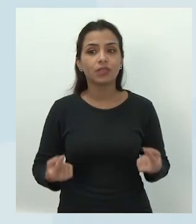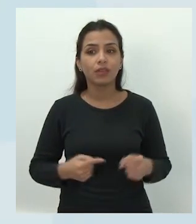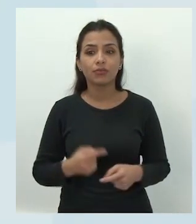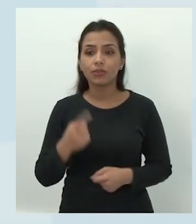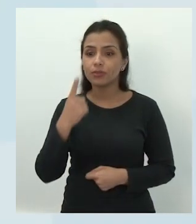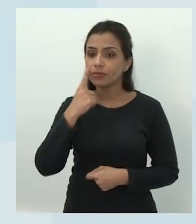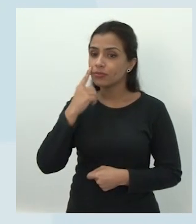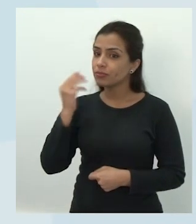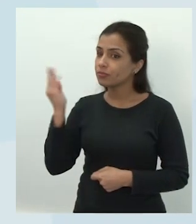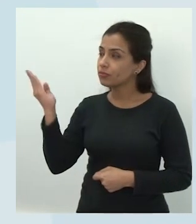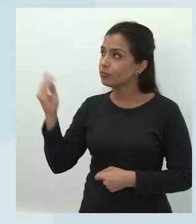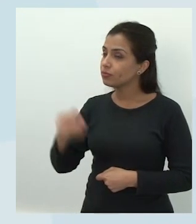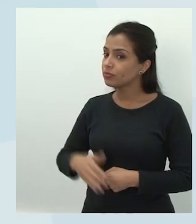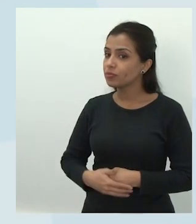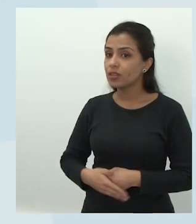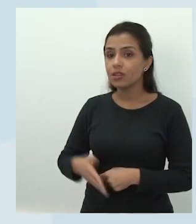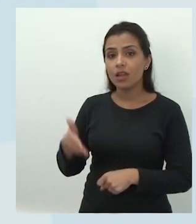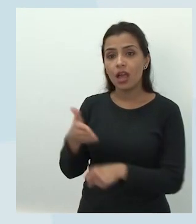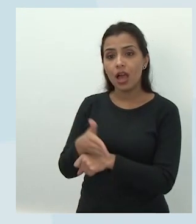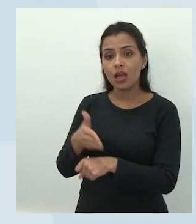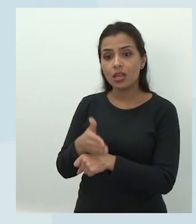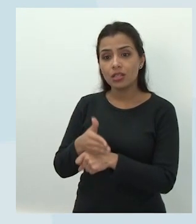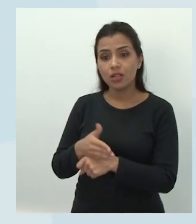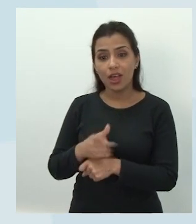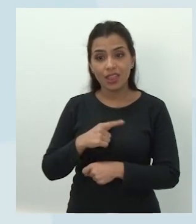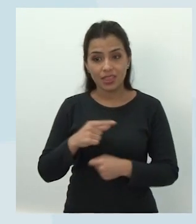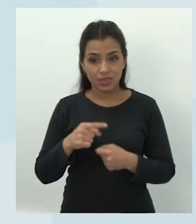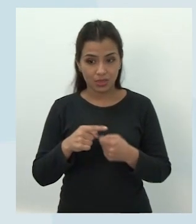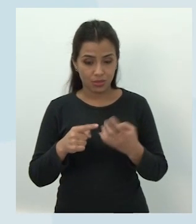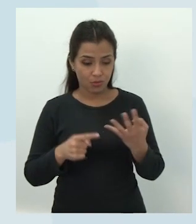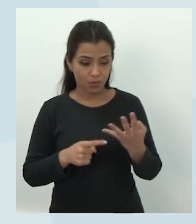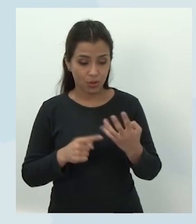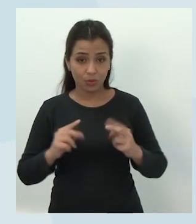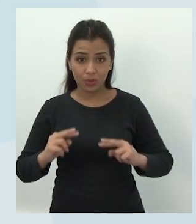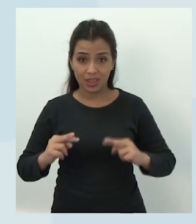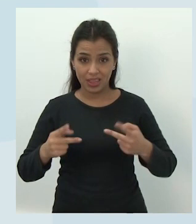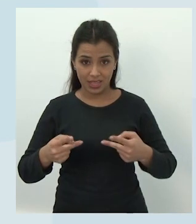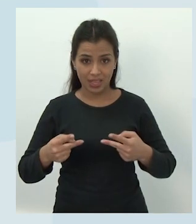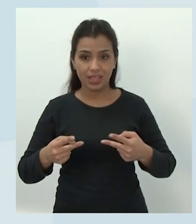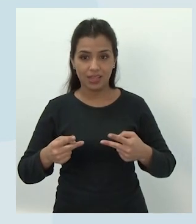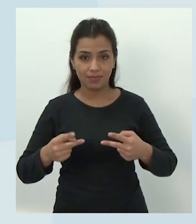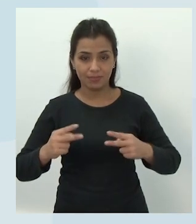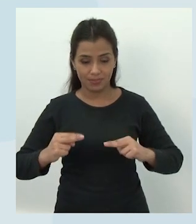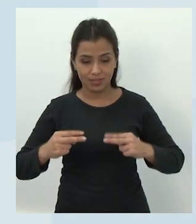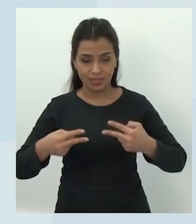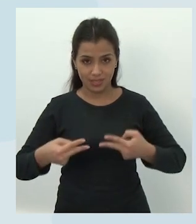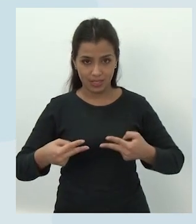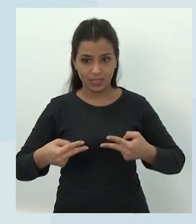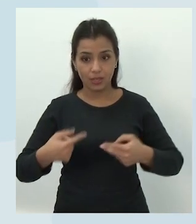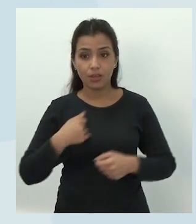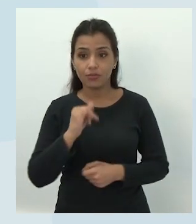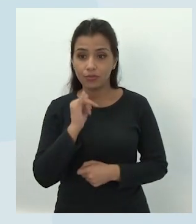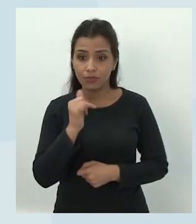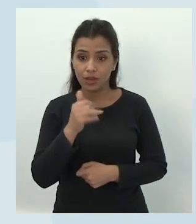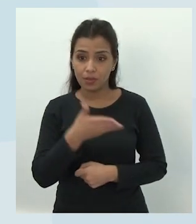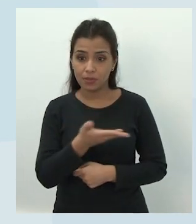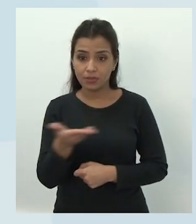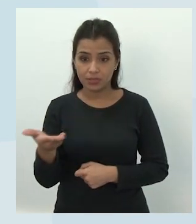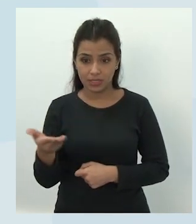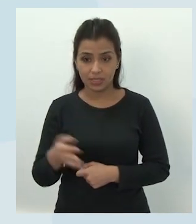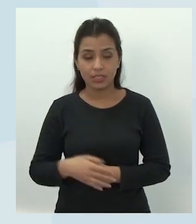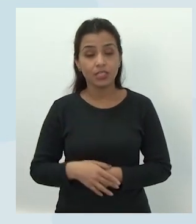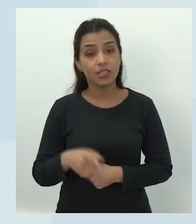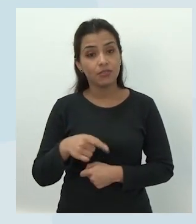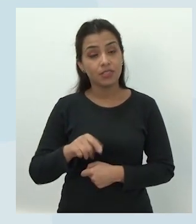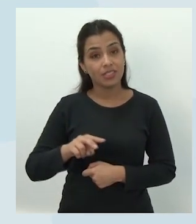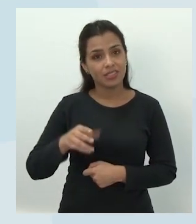Apreciação. Acessem, em 4 links aqui embaixo, apesar que os links não aparecem aqui, tá? Então, eu vou apenas citar para vocês o que é, e